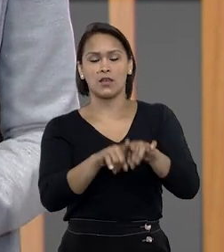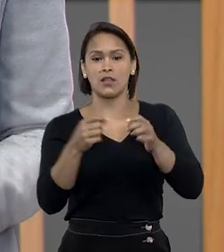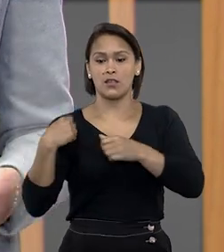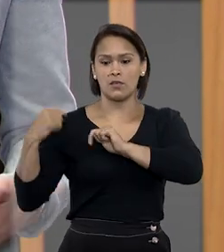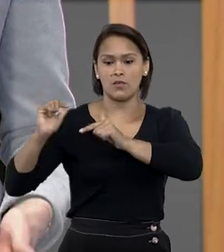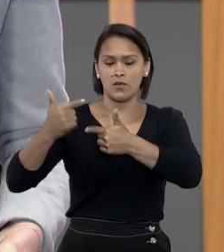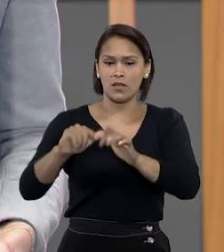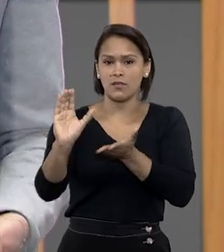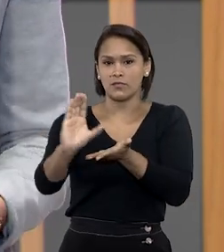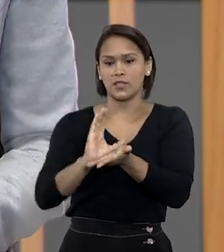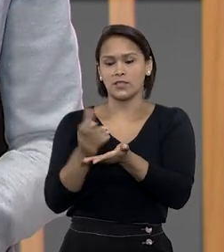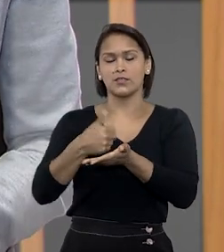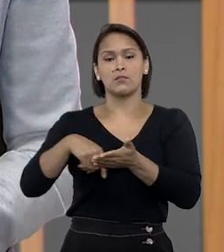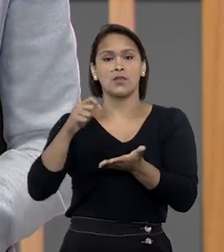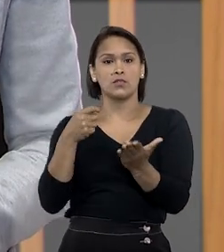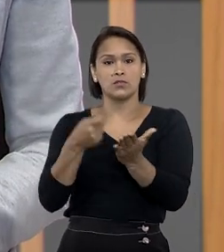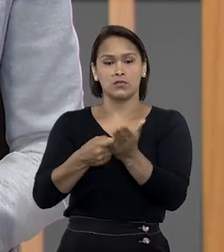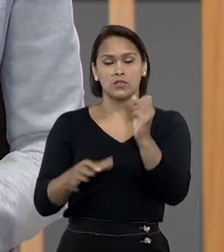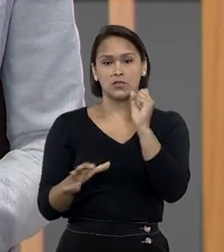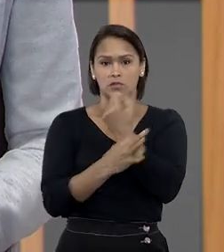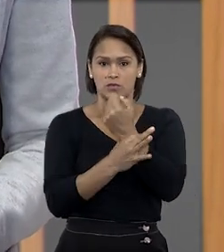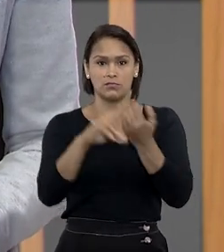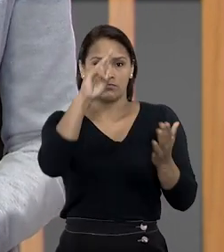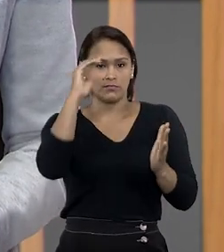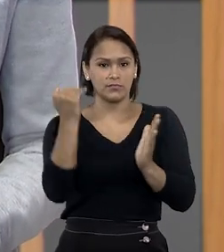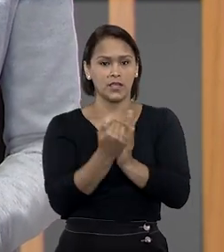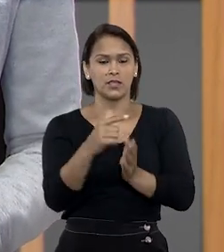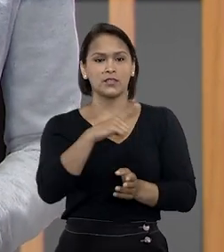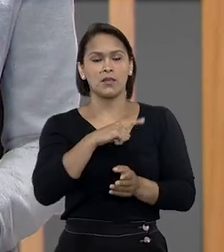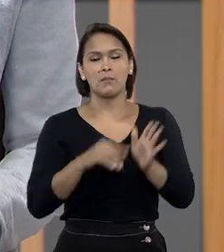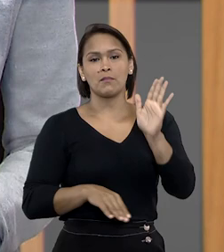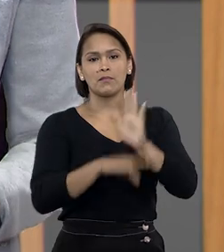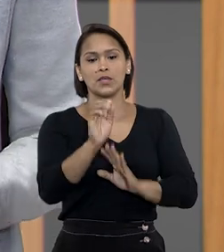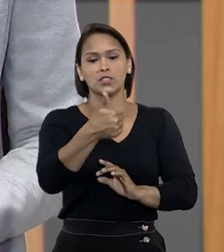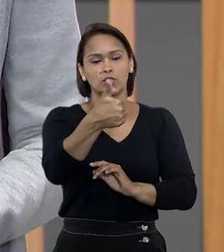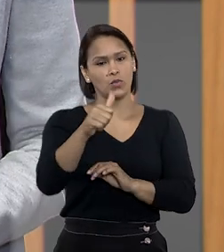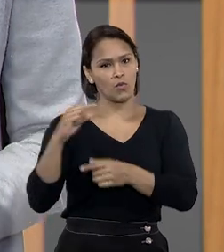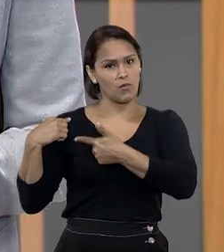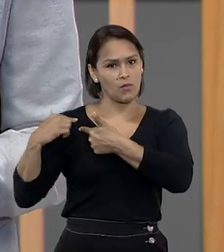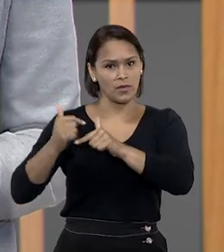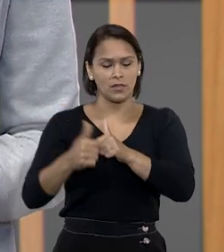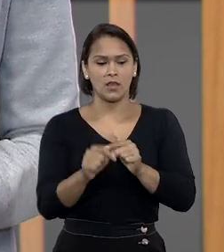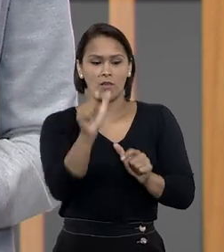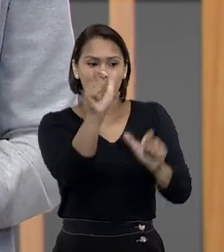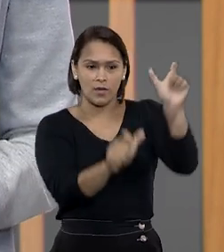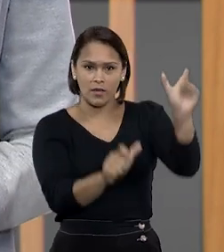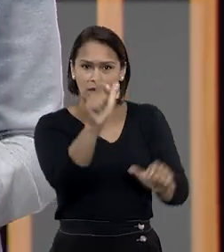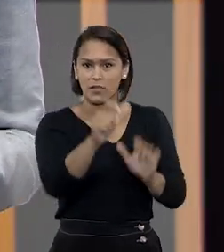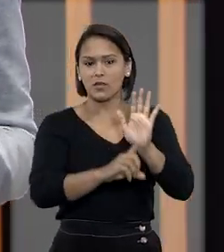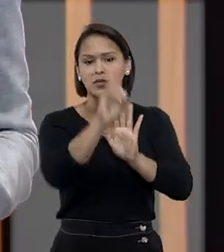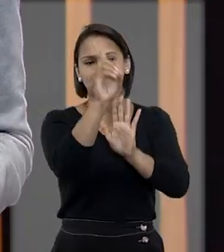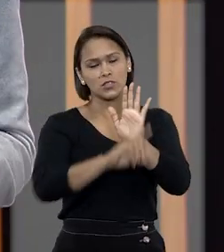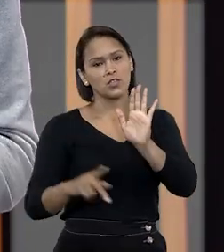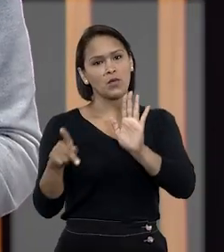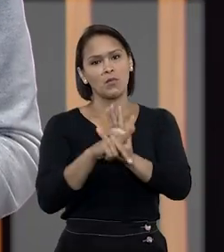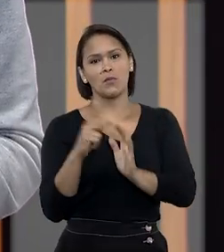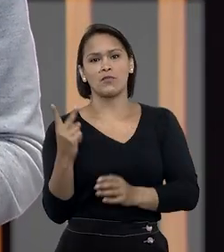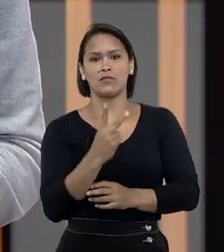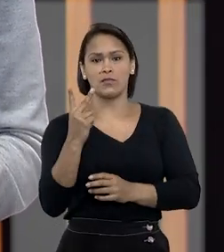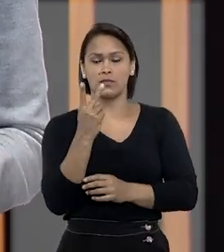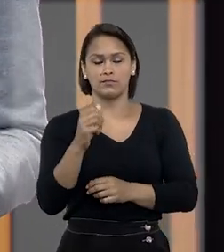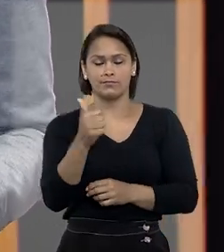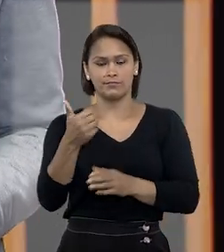solidariedade entre os beneficiários do seguro obrigatório, de modo que, havendo mais de um herdeiro, cada um terá direito à própria